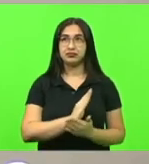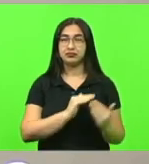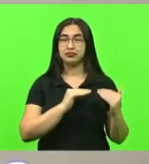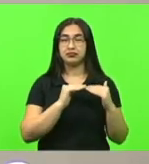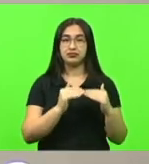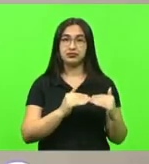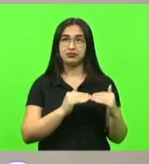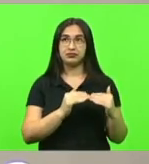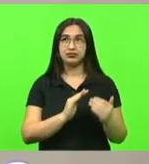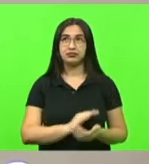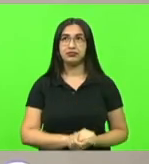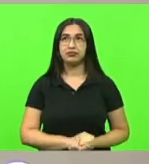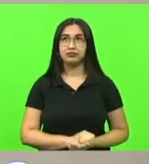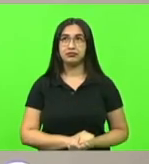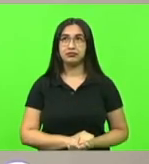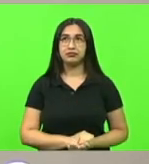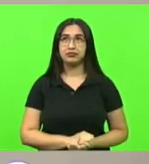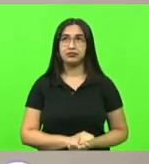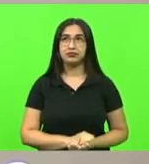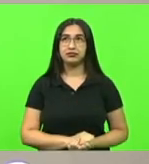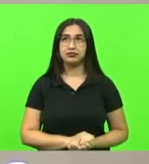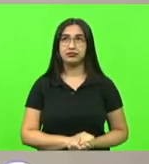Aprovado por unanimidade.